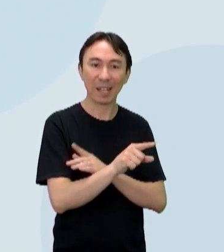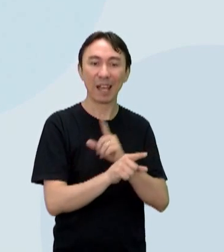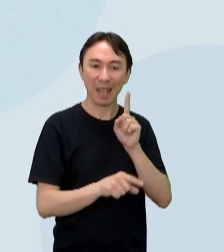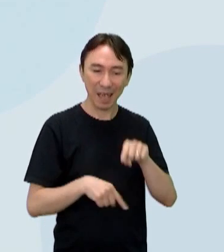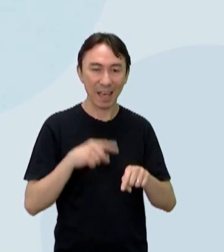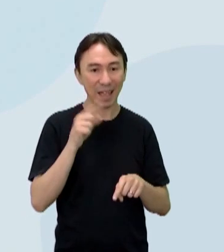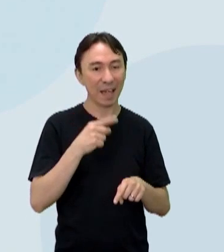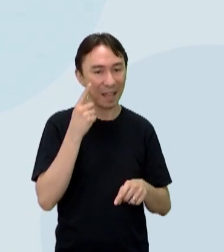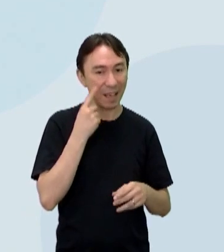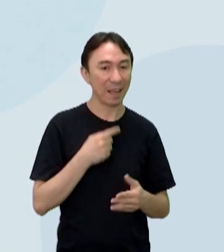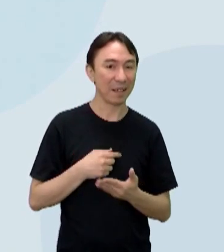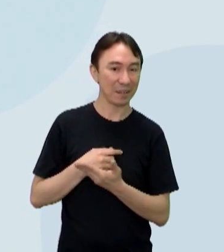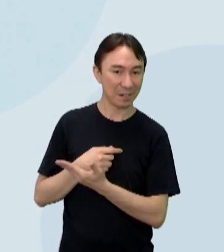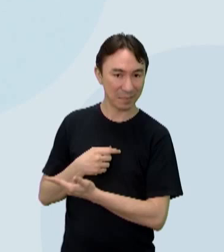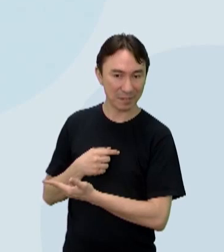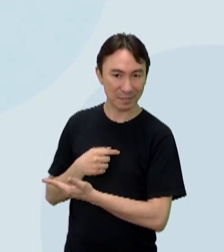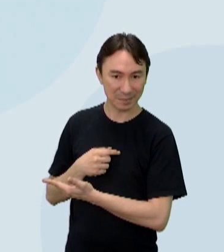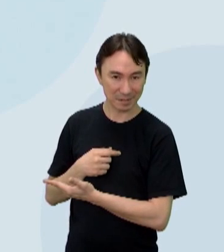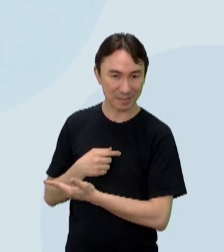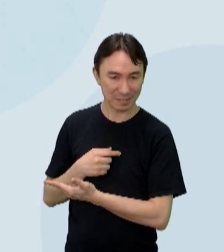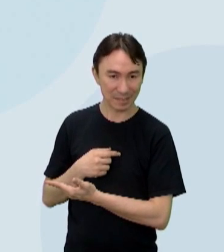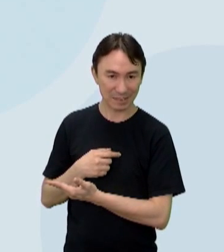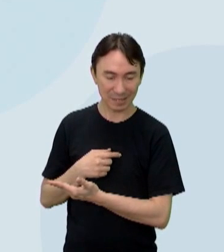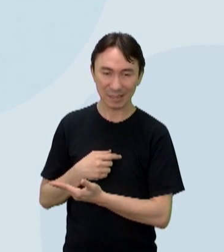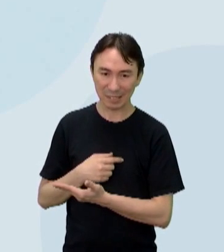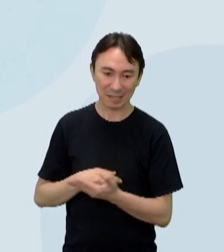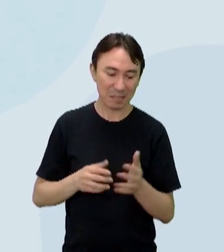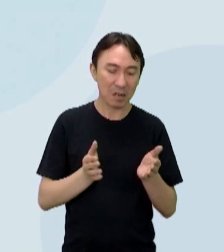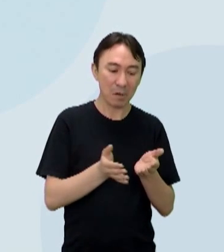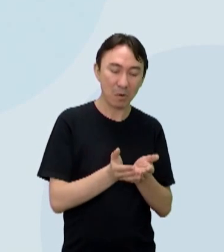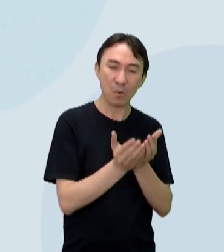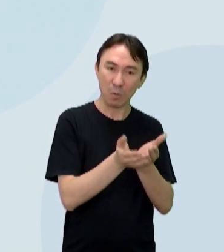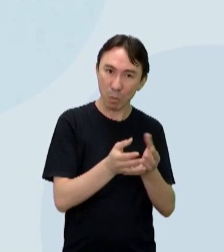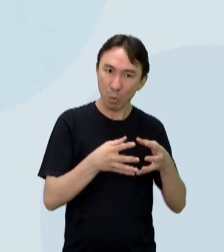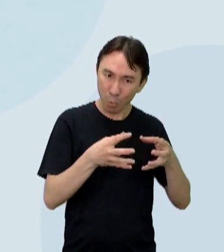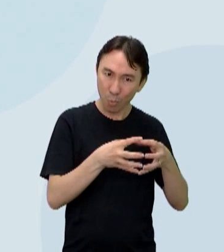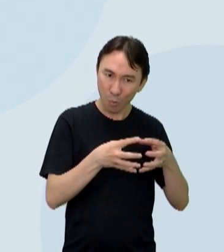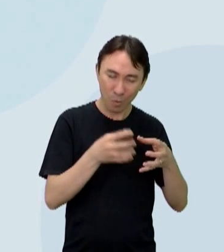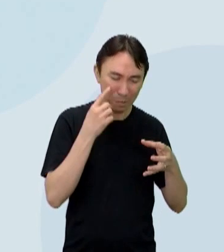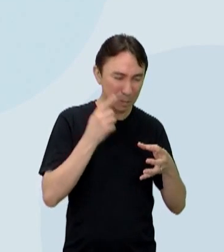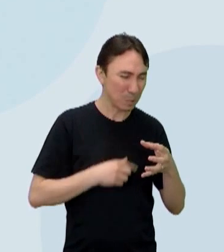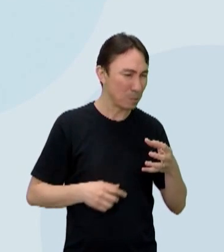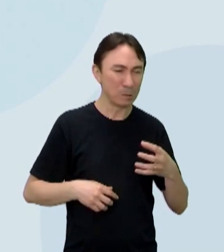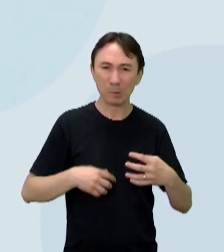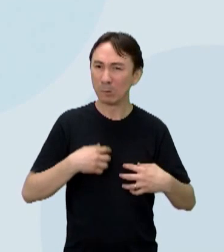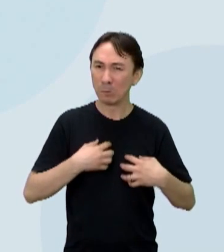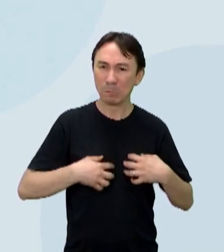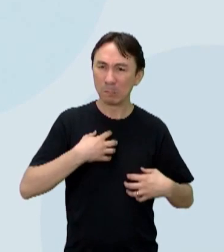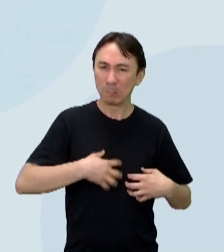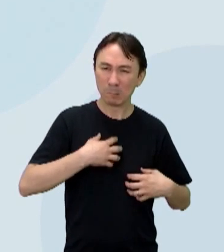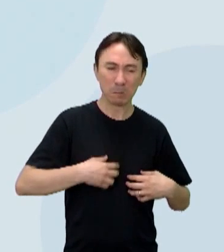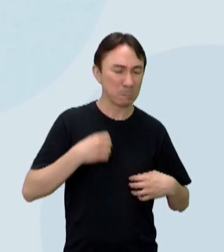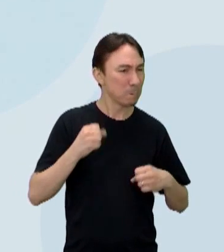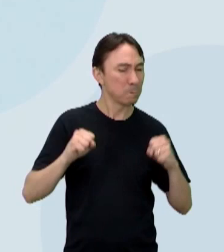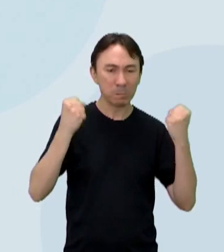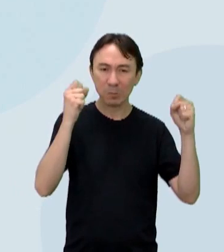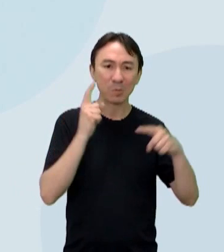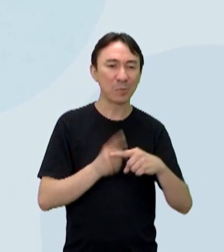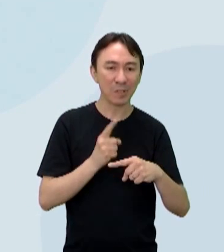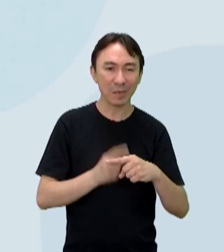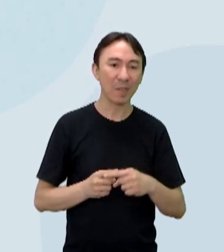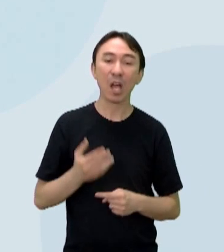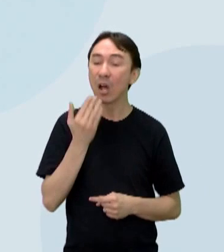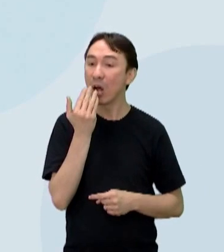a tripulação começou a se rebelar, pois os mantimentos já estavam acabando e